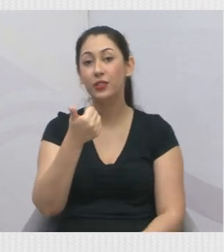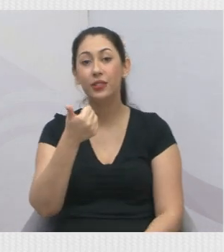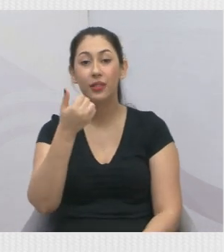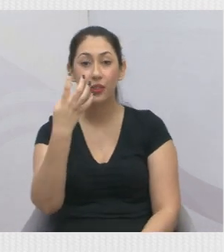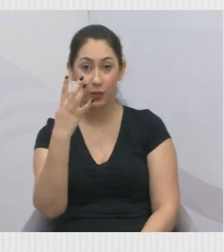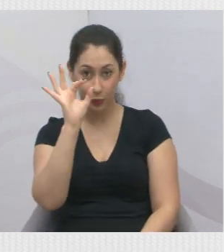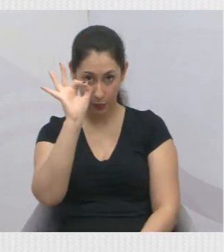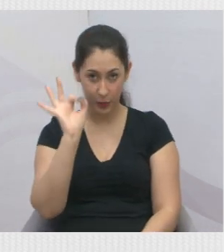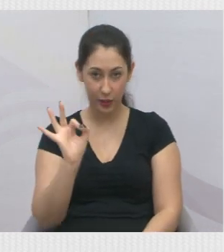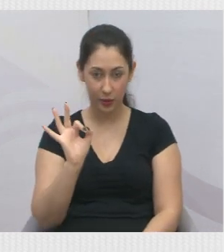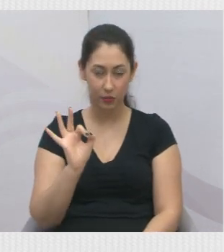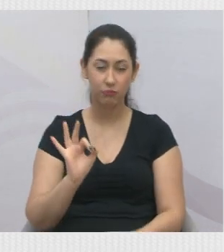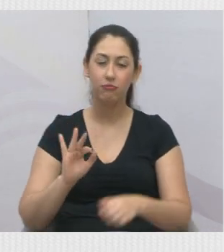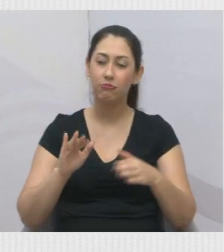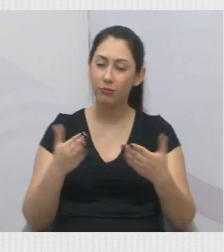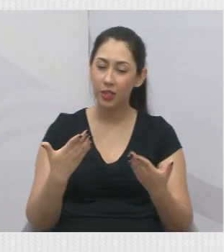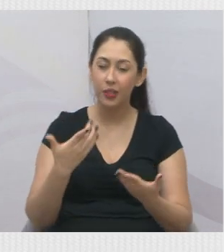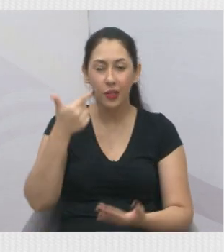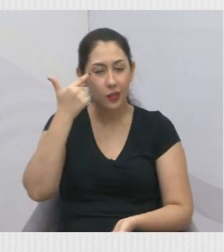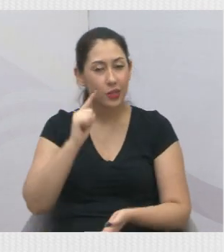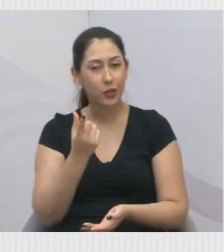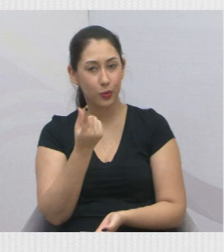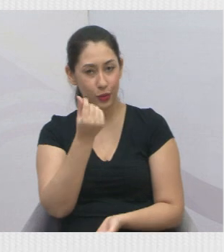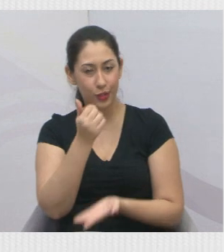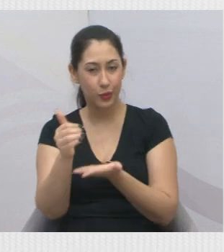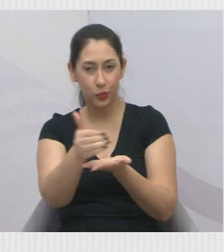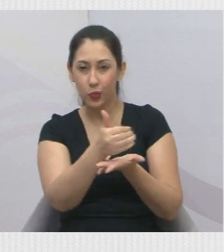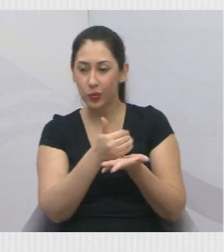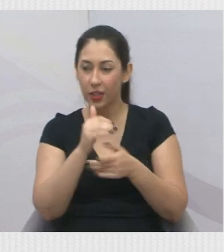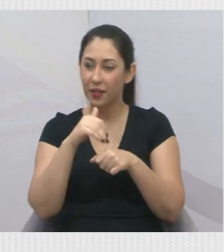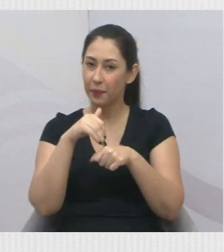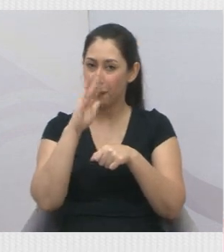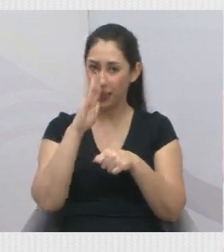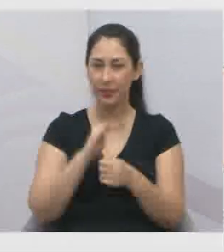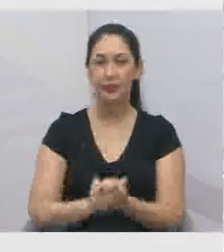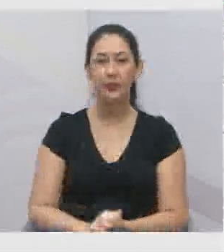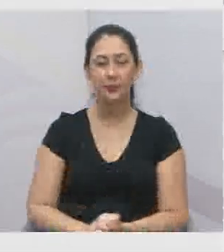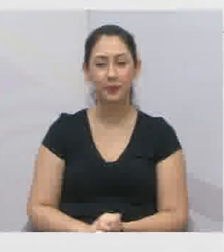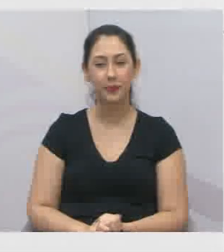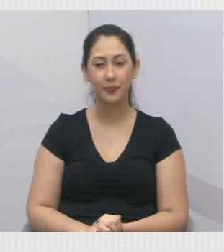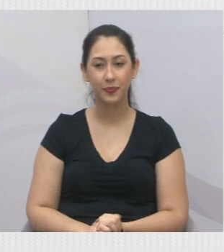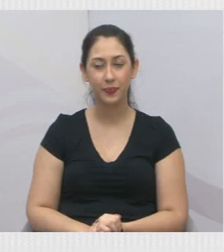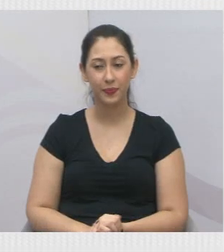previsto, teve uma recuperação de 14% do montante aprovado.